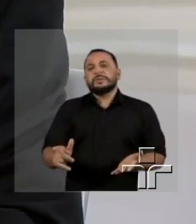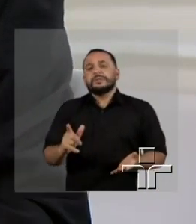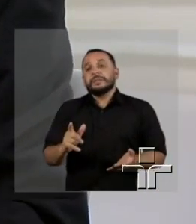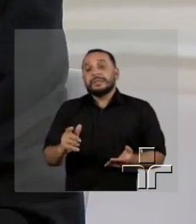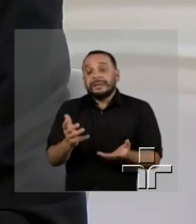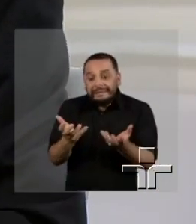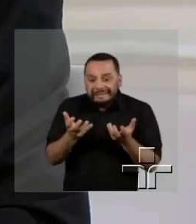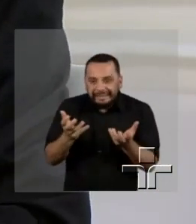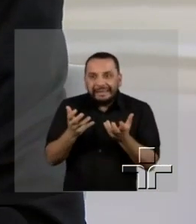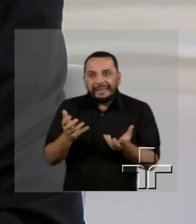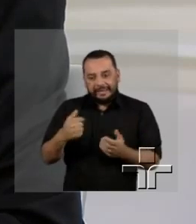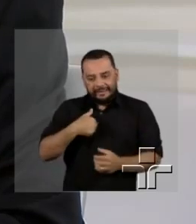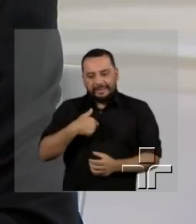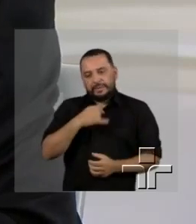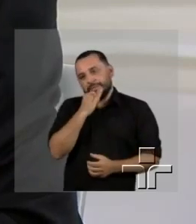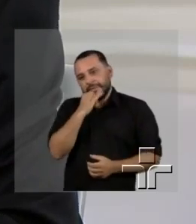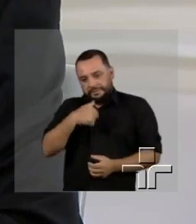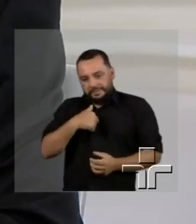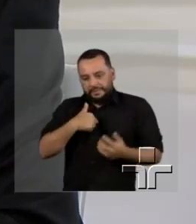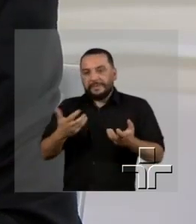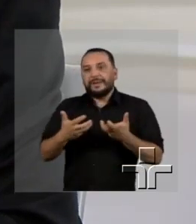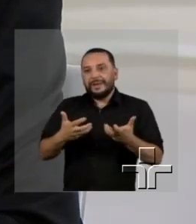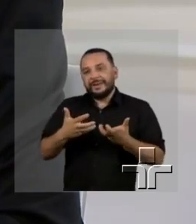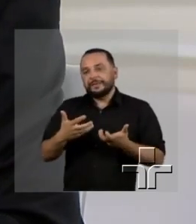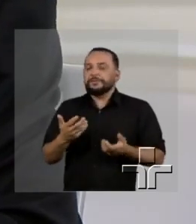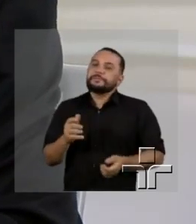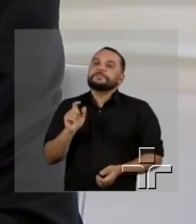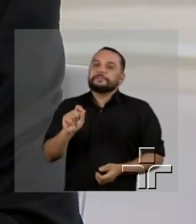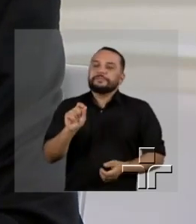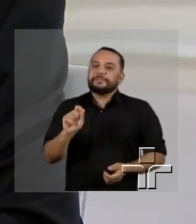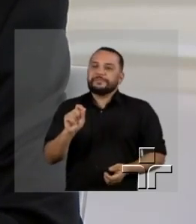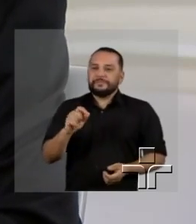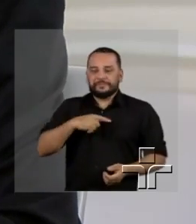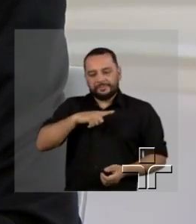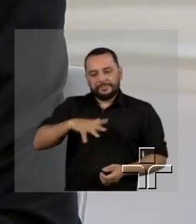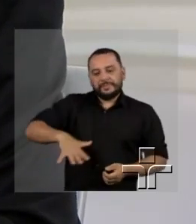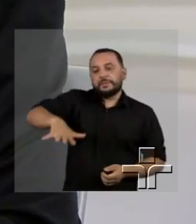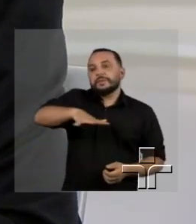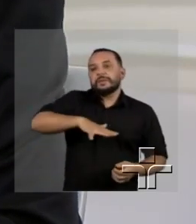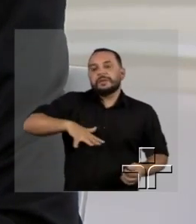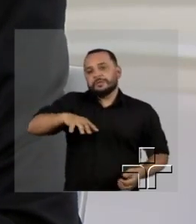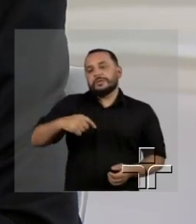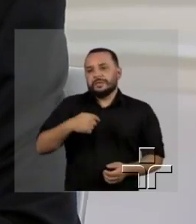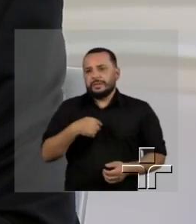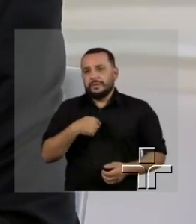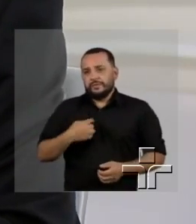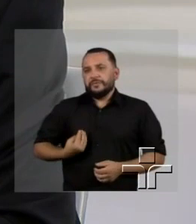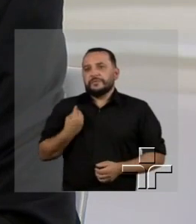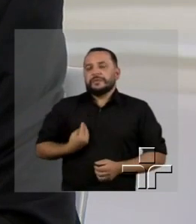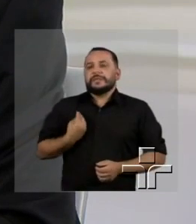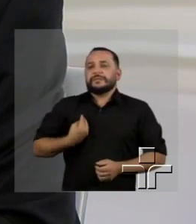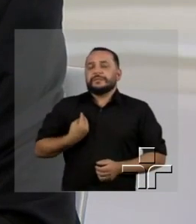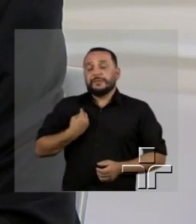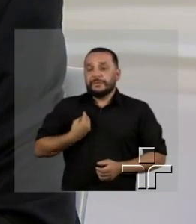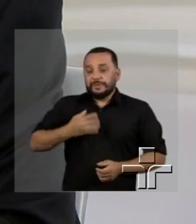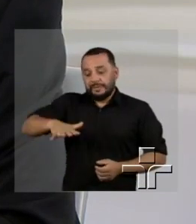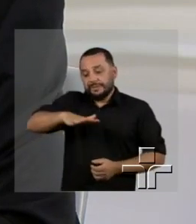generais que estão no governo têm? Se é um projeto, por exemplo, mais nacional desenvolvimentista ou se é